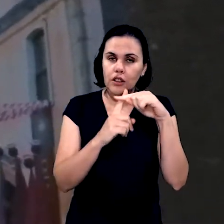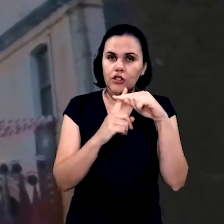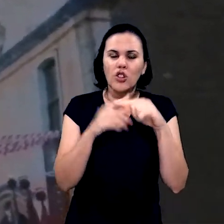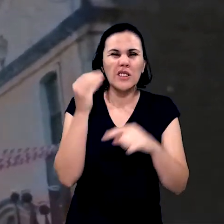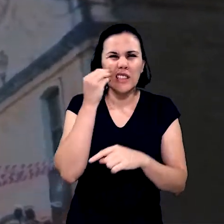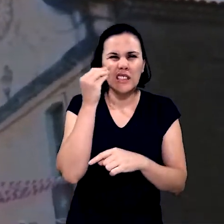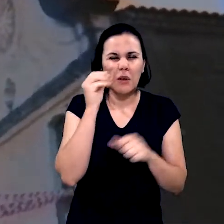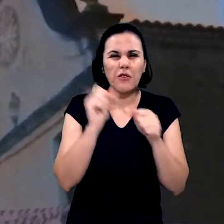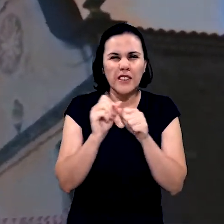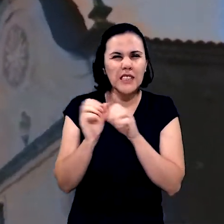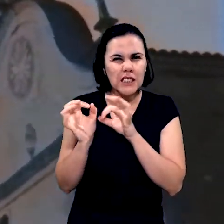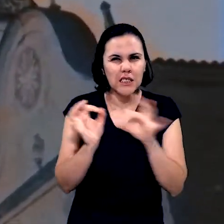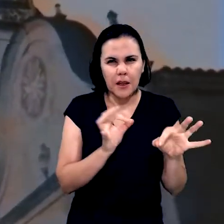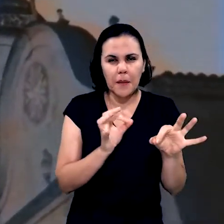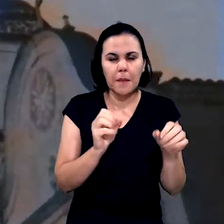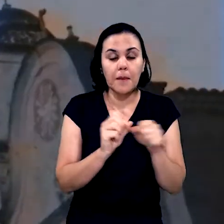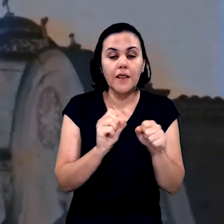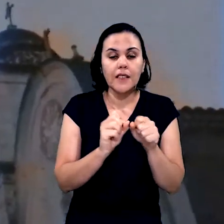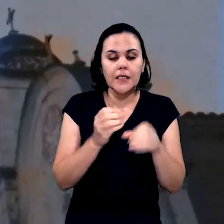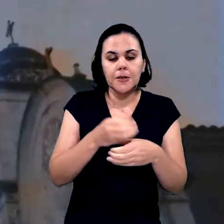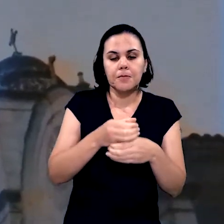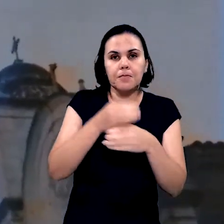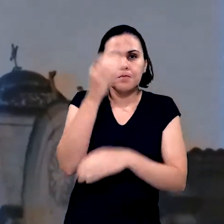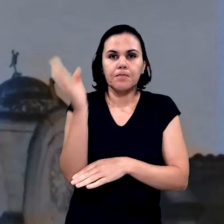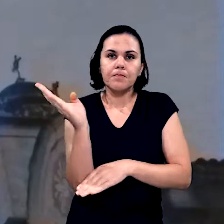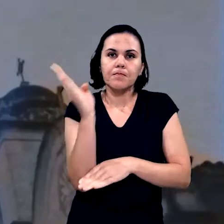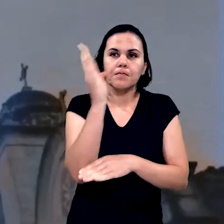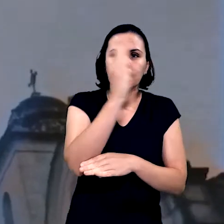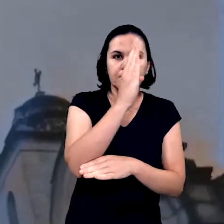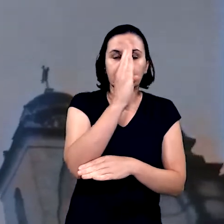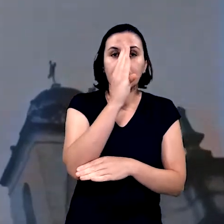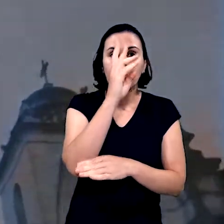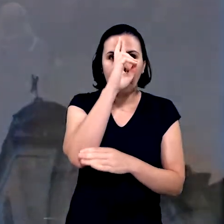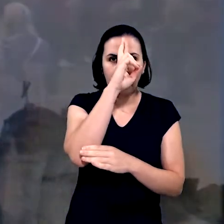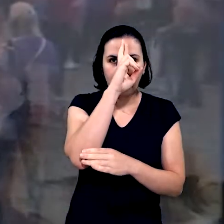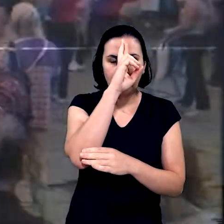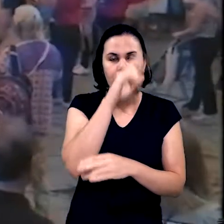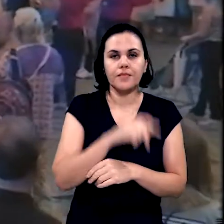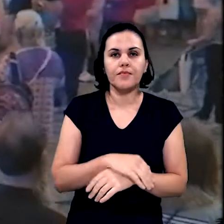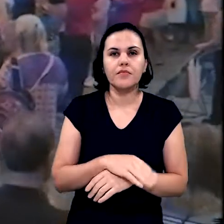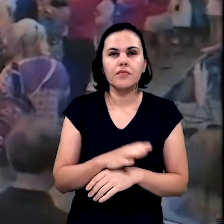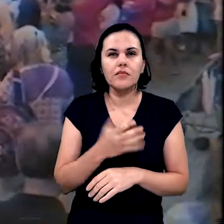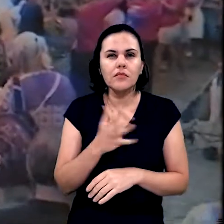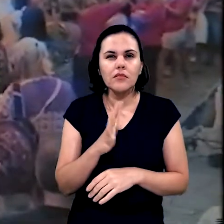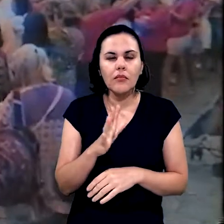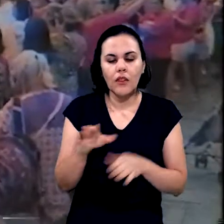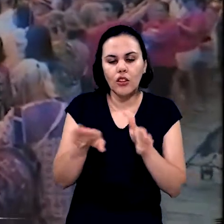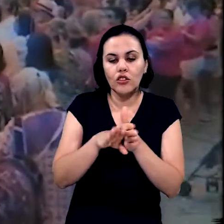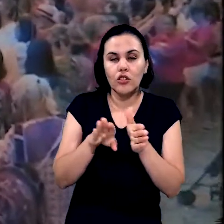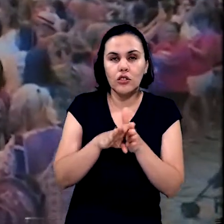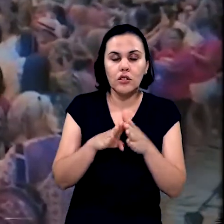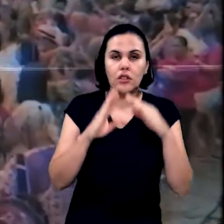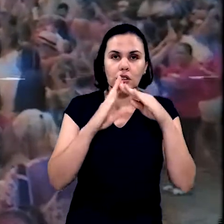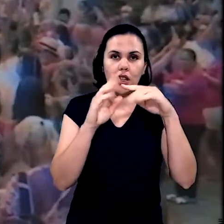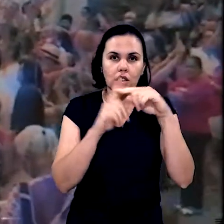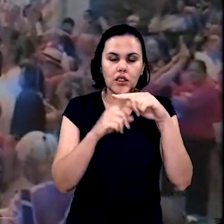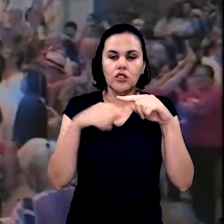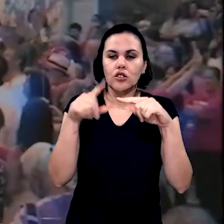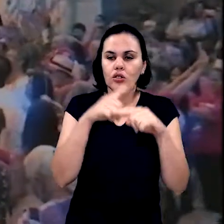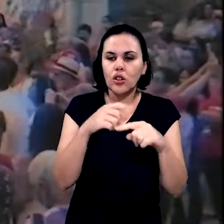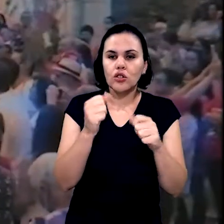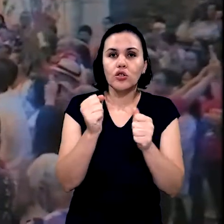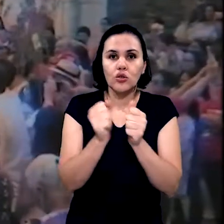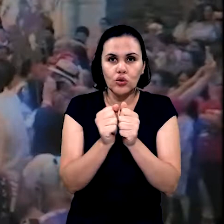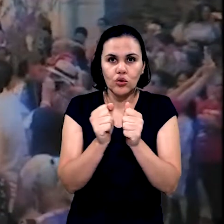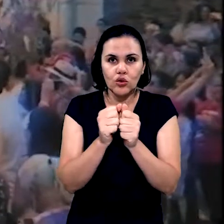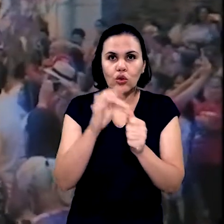isso sempre para que aconteça a erguida por volta de meio-dia. Mas chegando ali em frente à igreja, a gente une